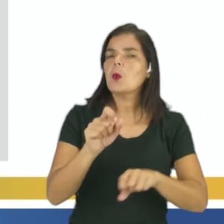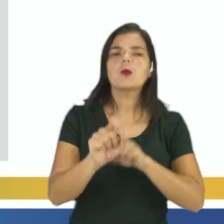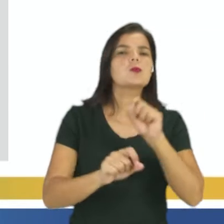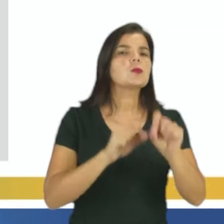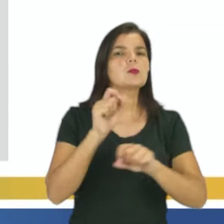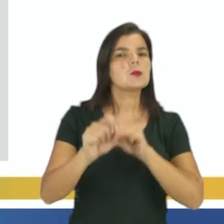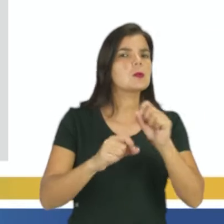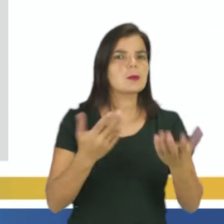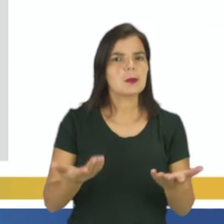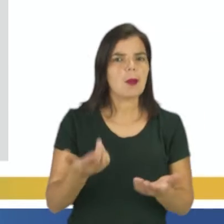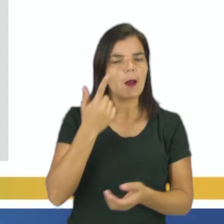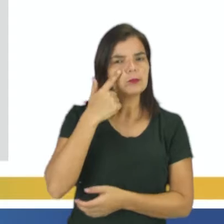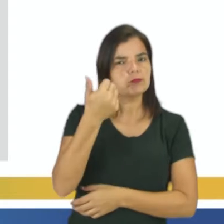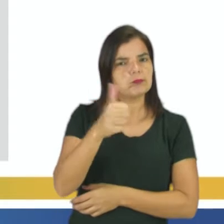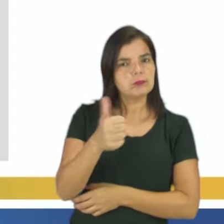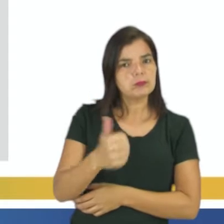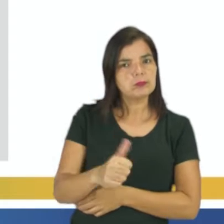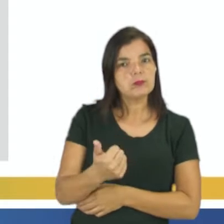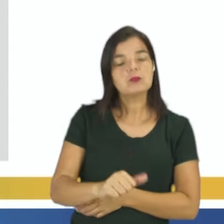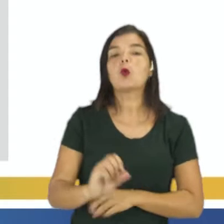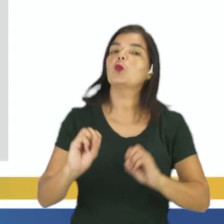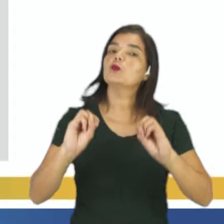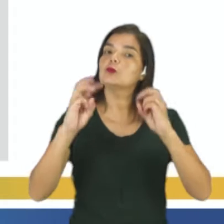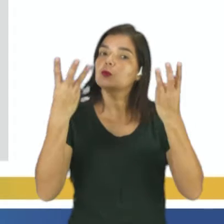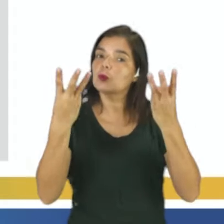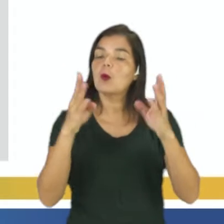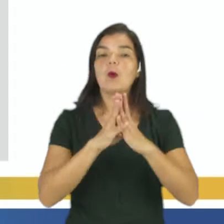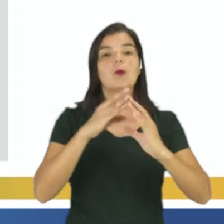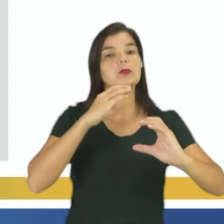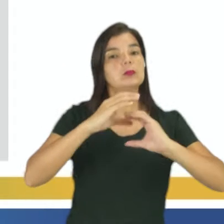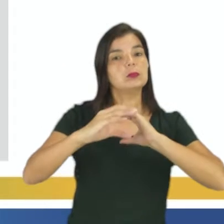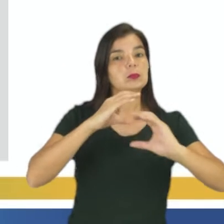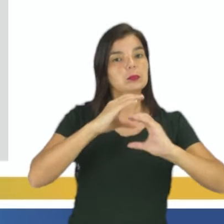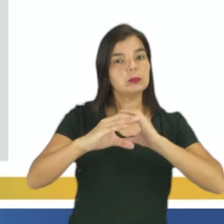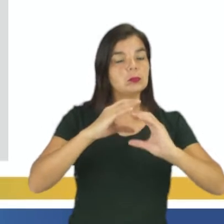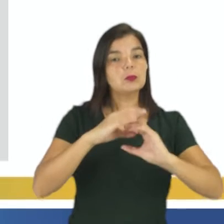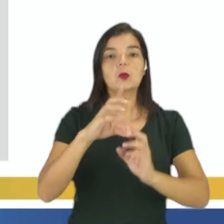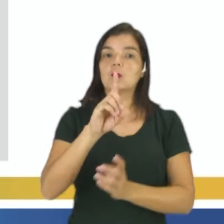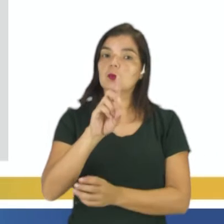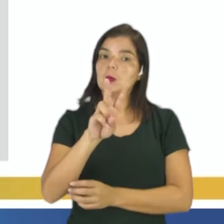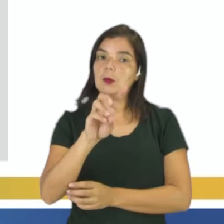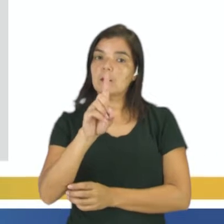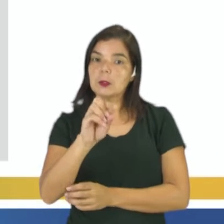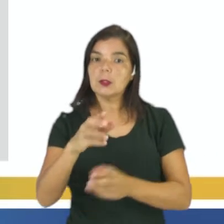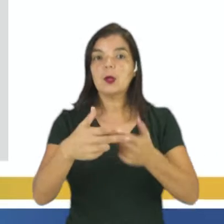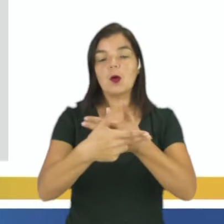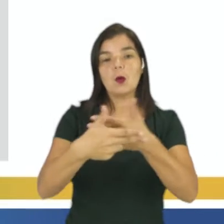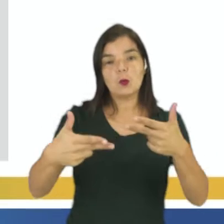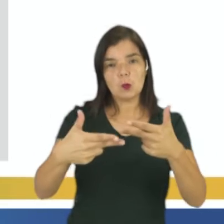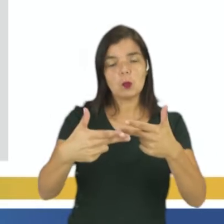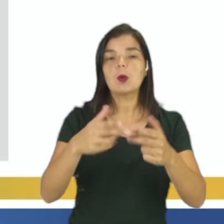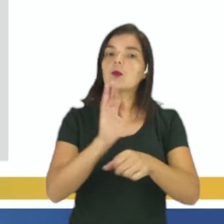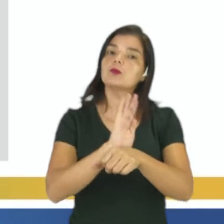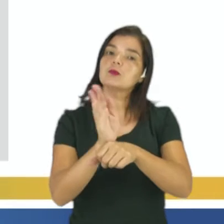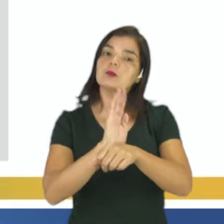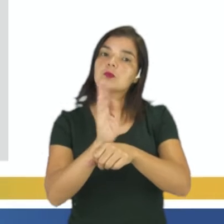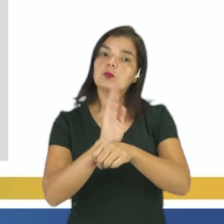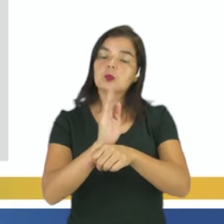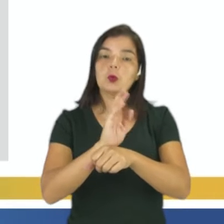quê? O objeto analisado? Um show, uma música, um DVD, um álbum, né? Um filme,